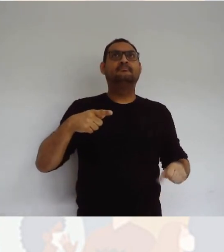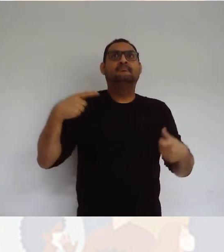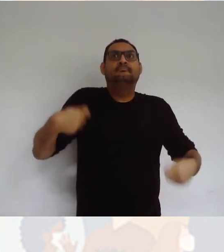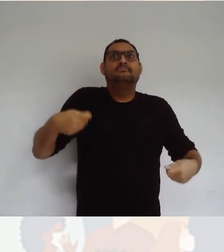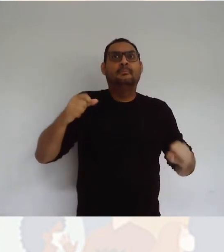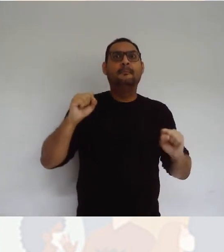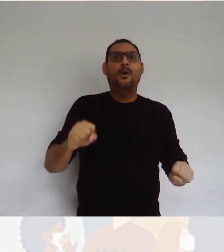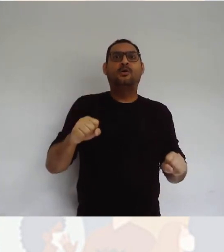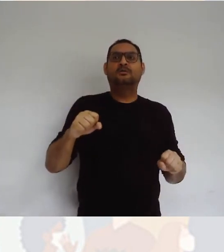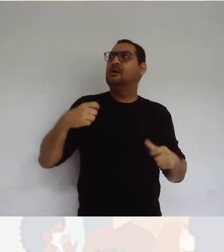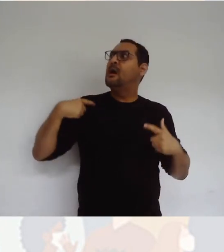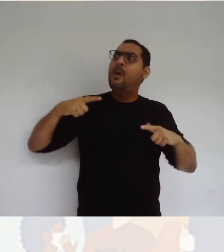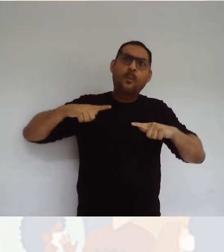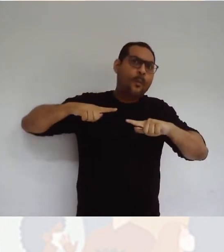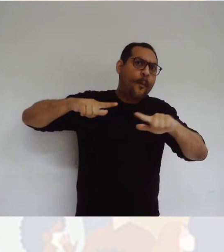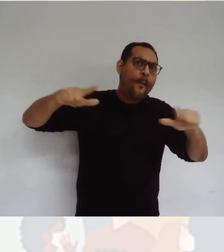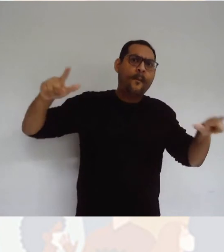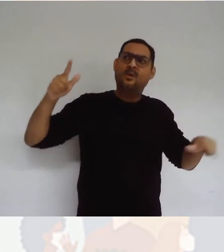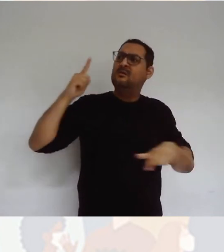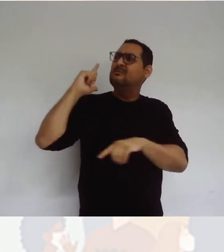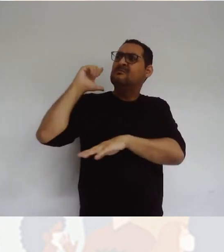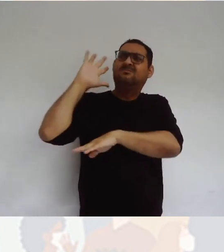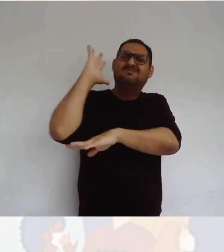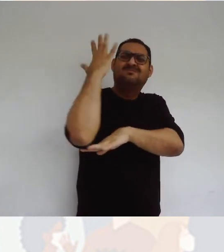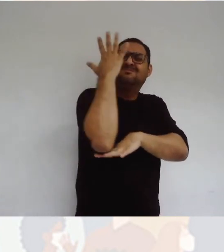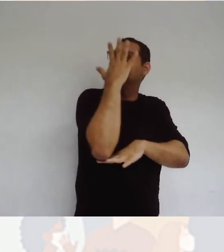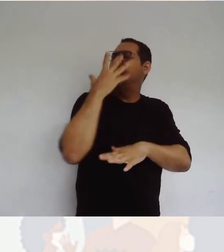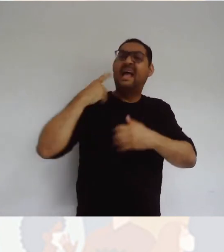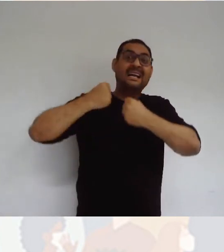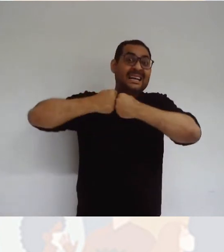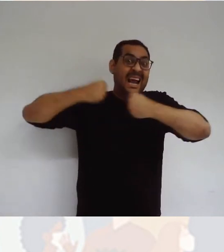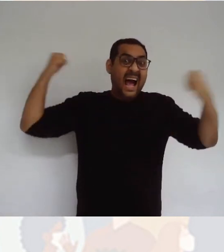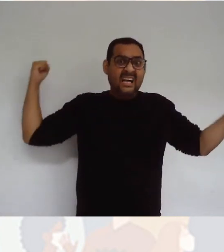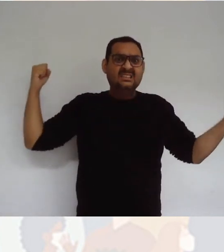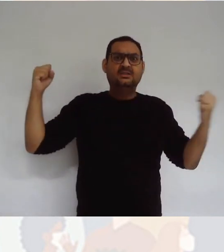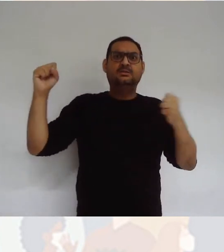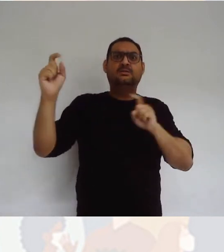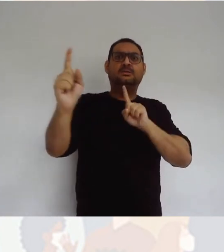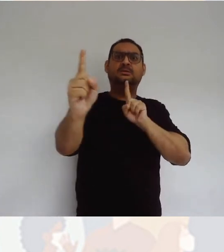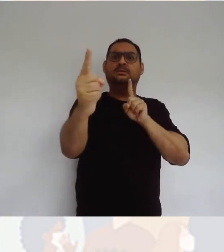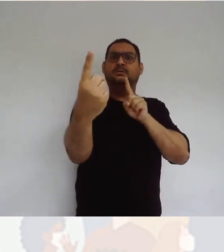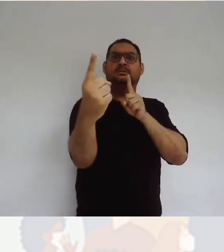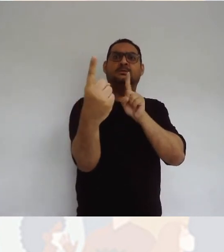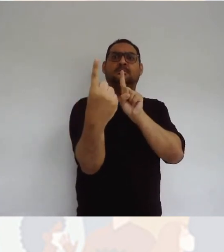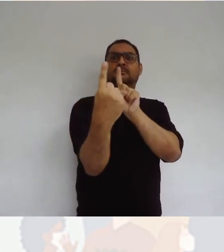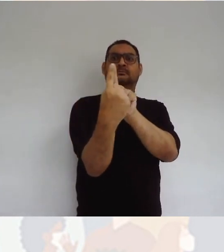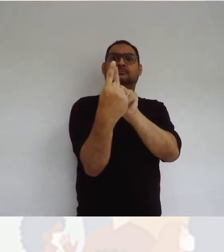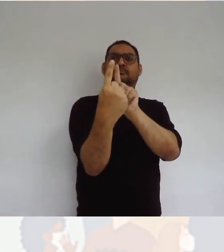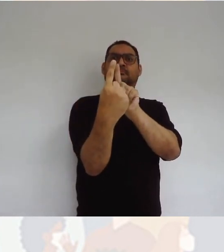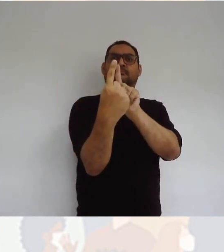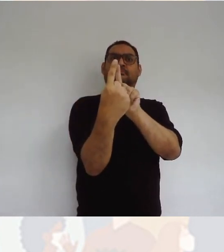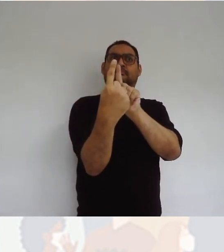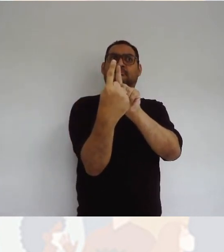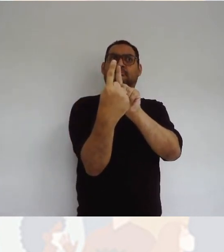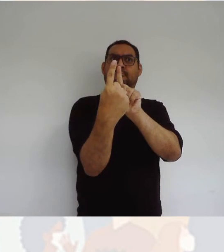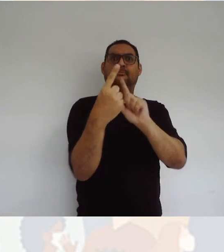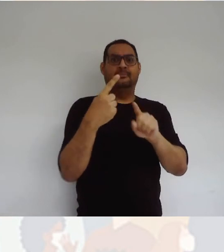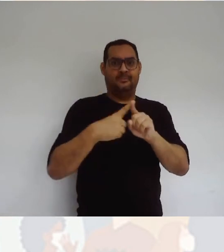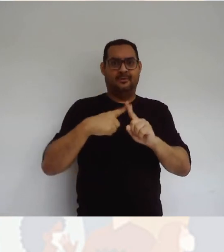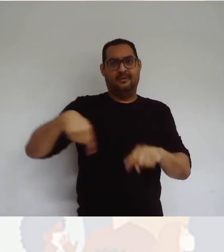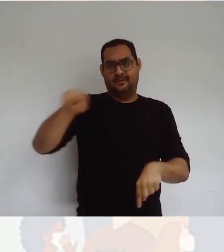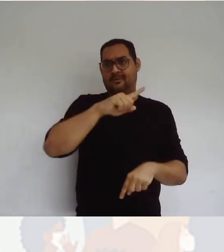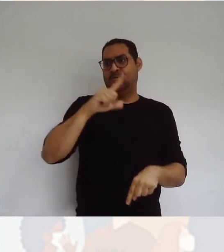não é? Porque, em última análise, nós somos esses encontros, né?